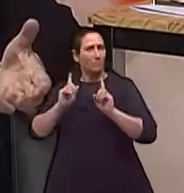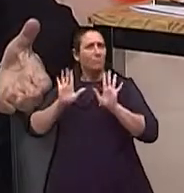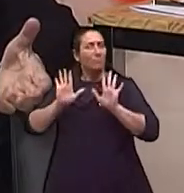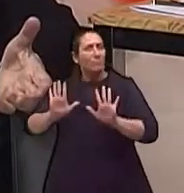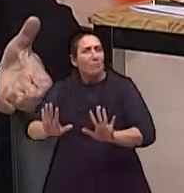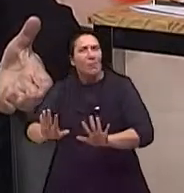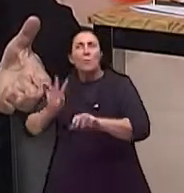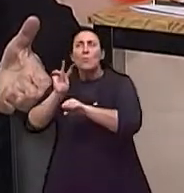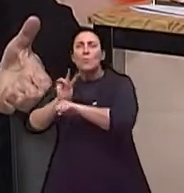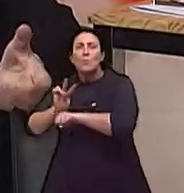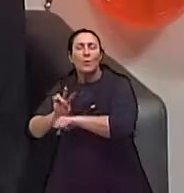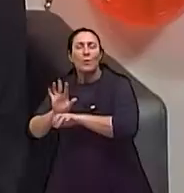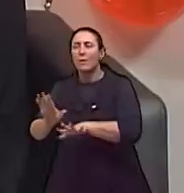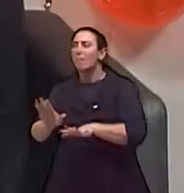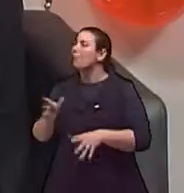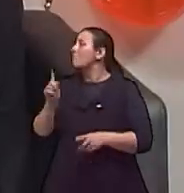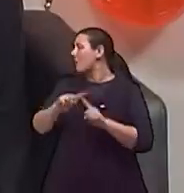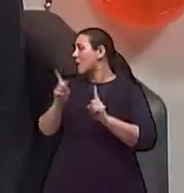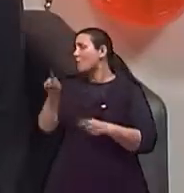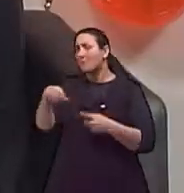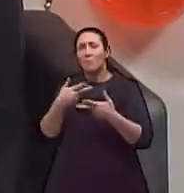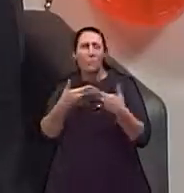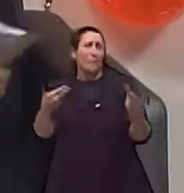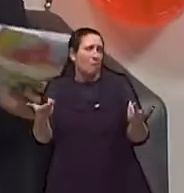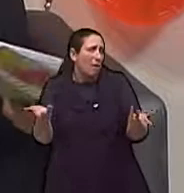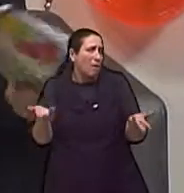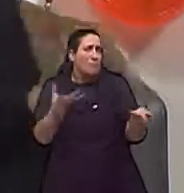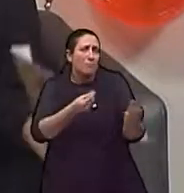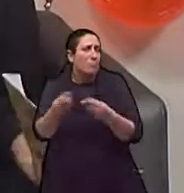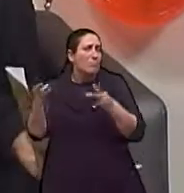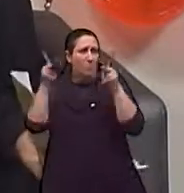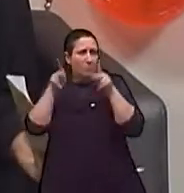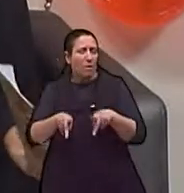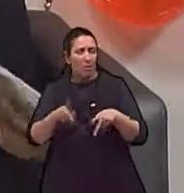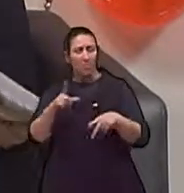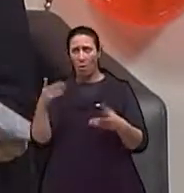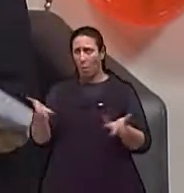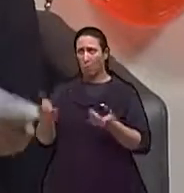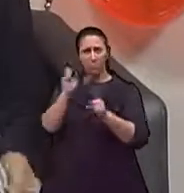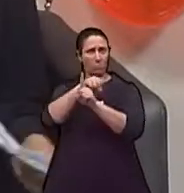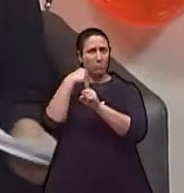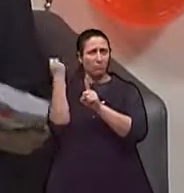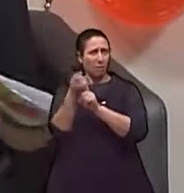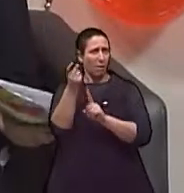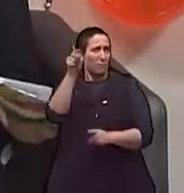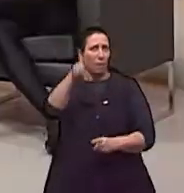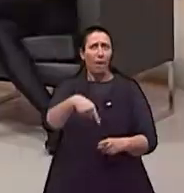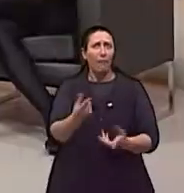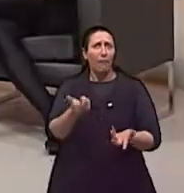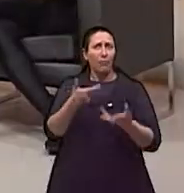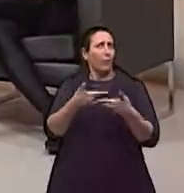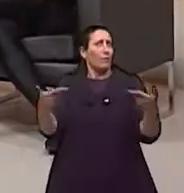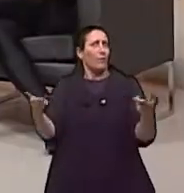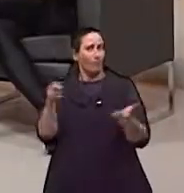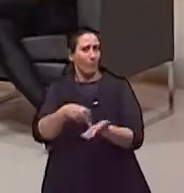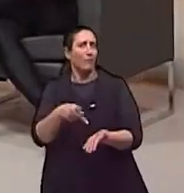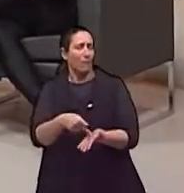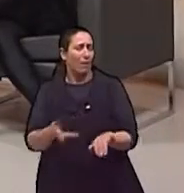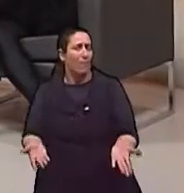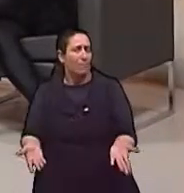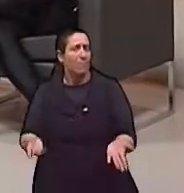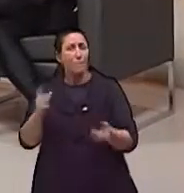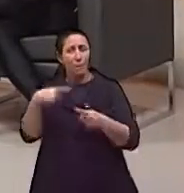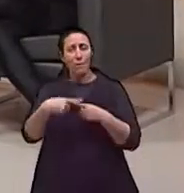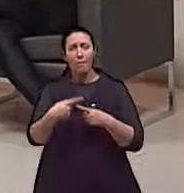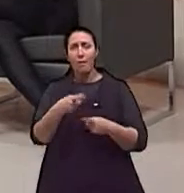cuide mas é é que é uma novidade para nós também né dor nós estamos numa sociedade que a velice é uma novidade com certeza a